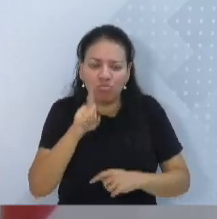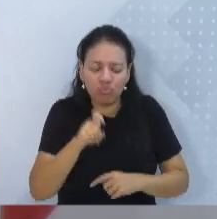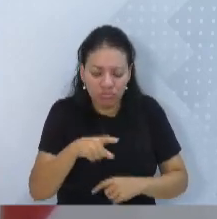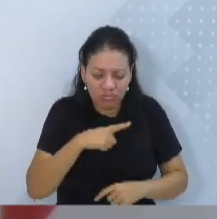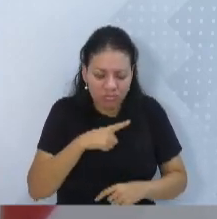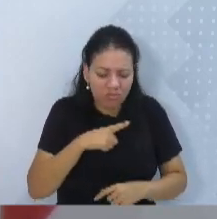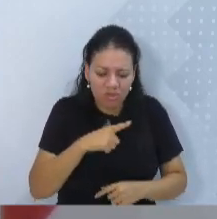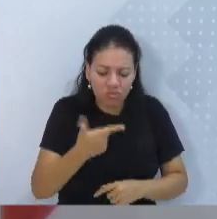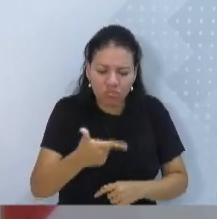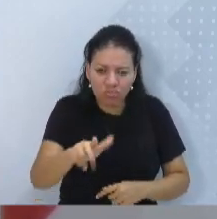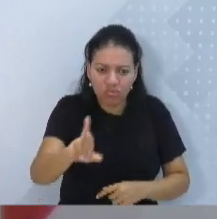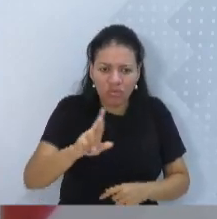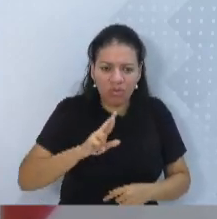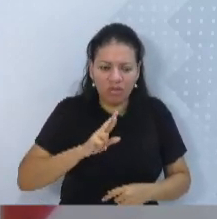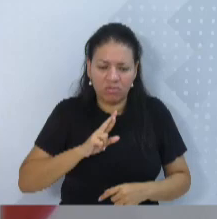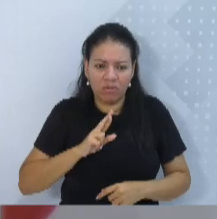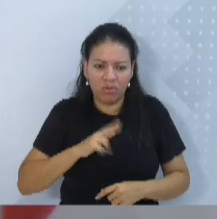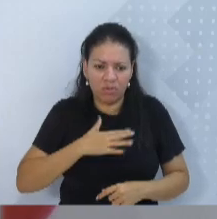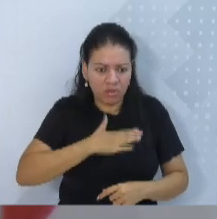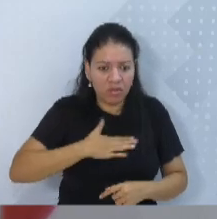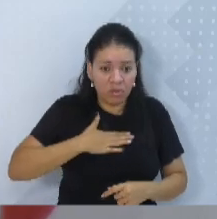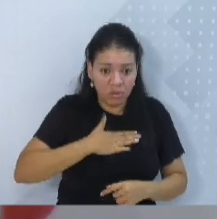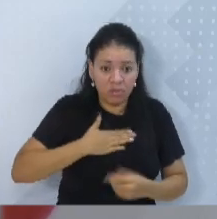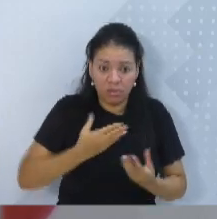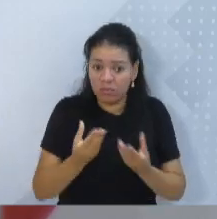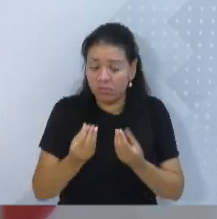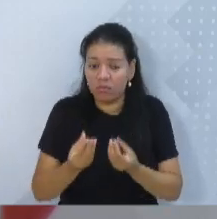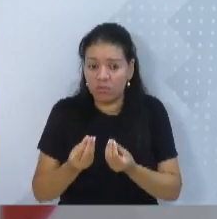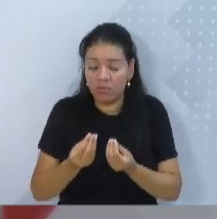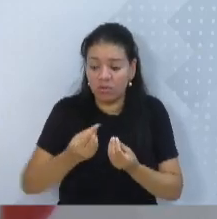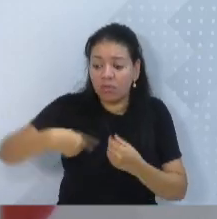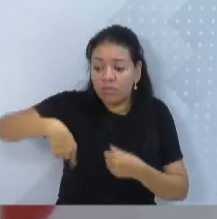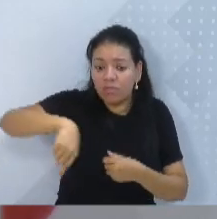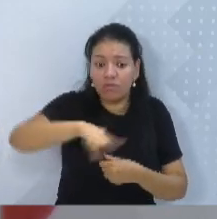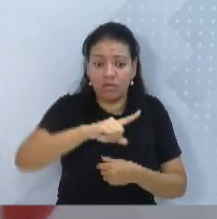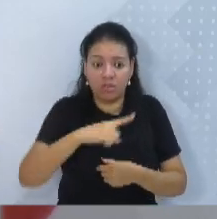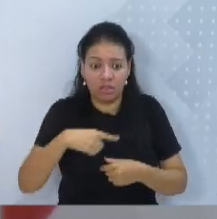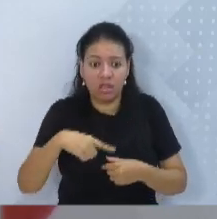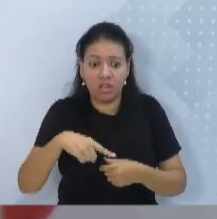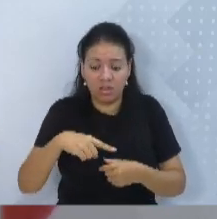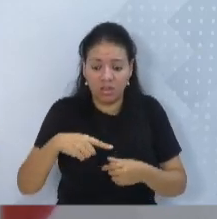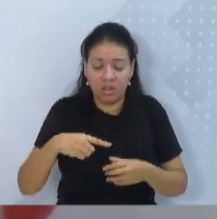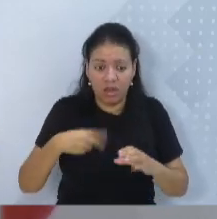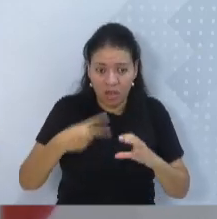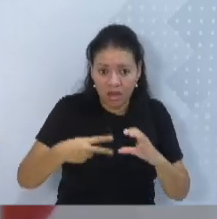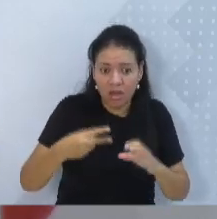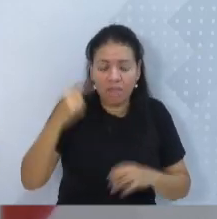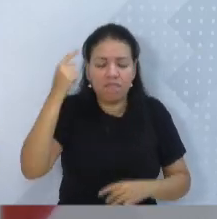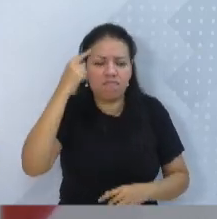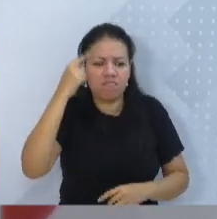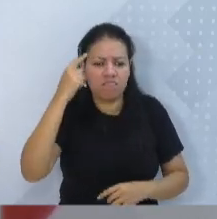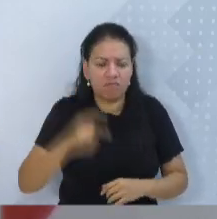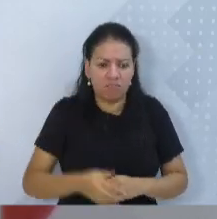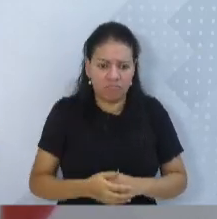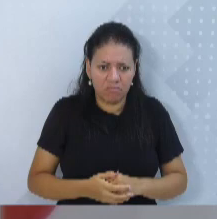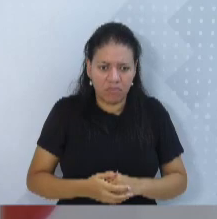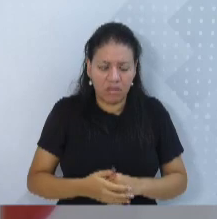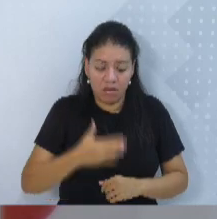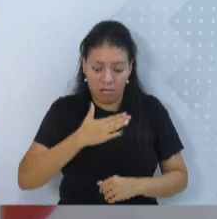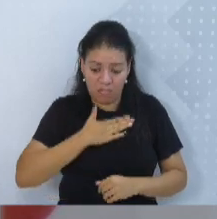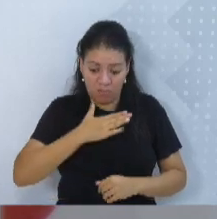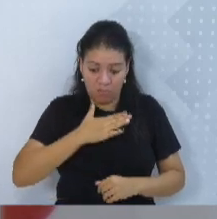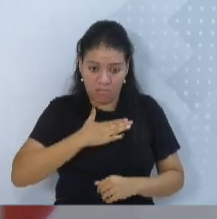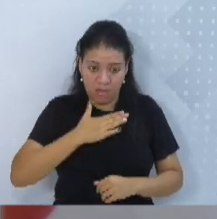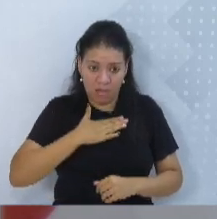que eu não tenho respostas e gostaria muito que vocês enquanto o caso a Legislativa pensassem seja por mim